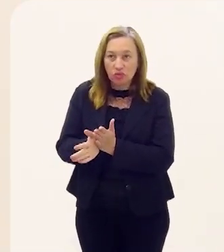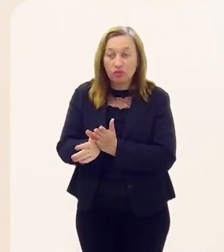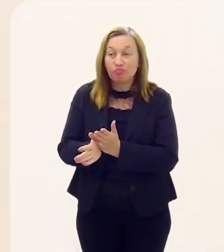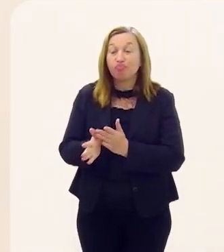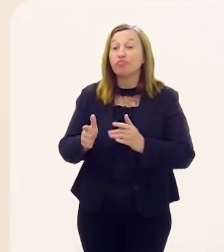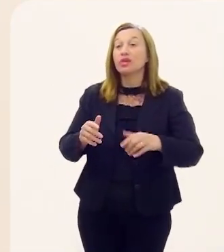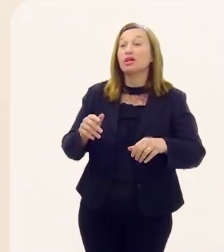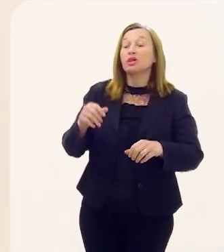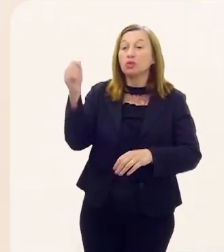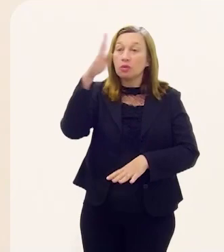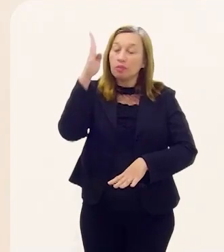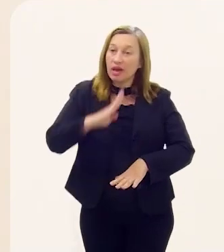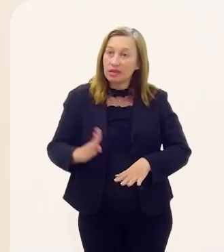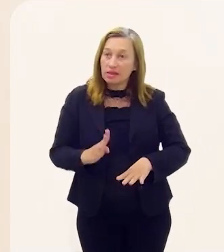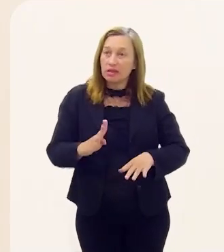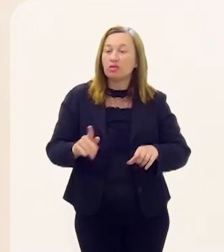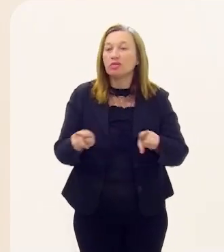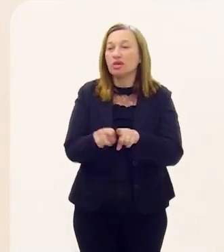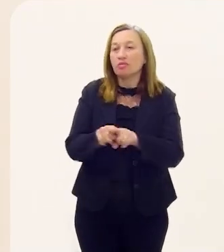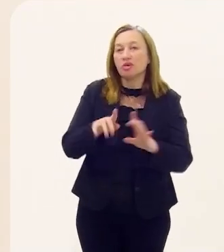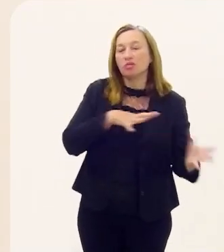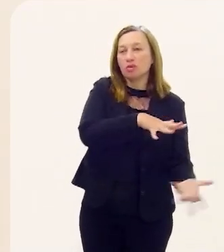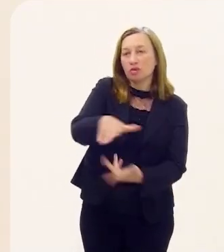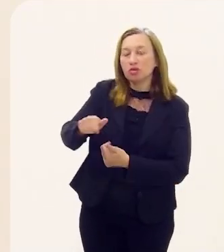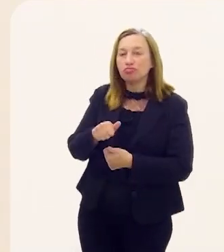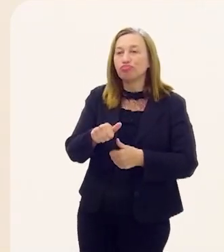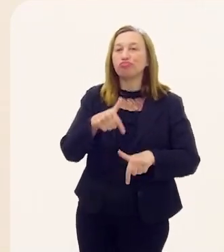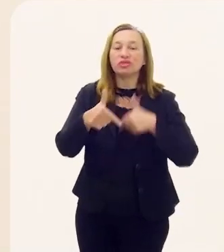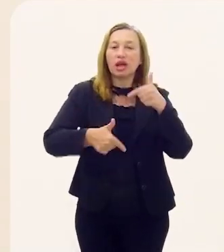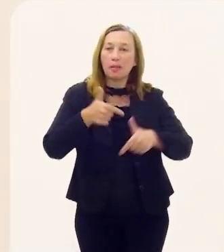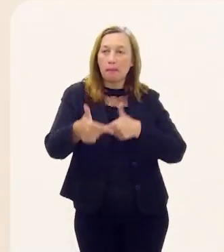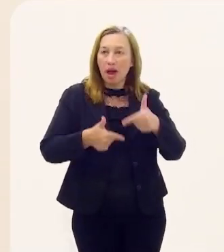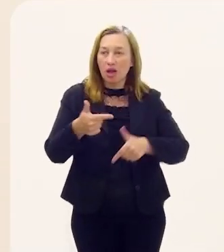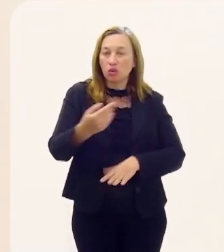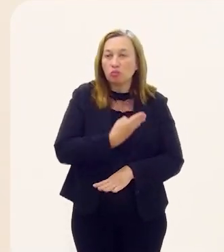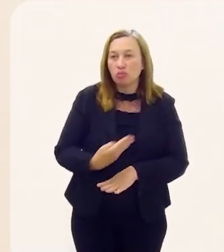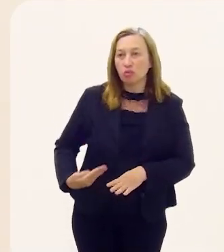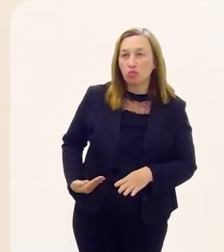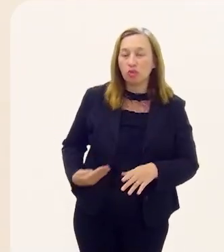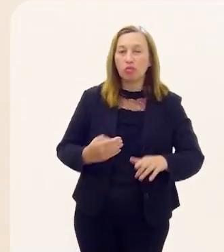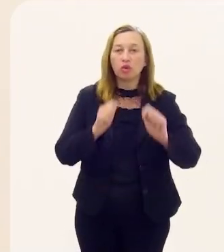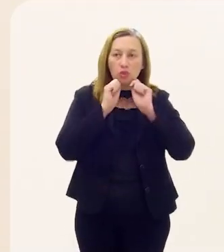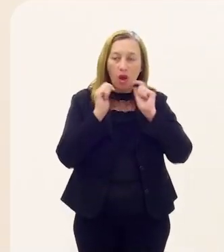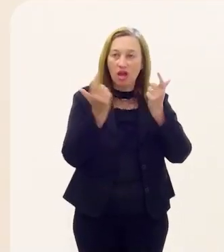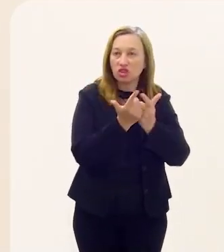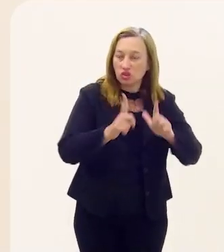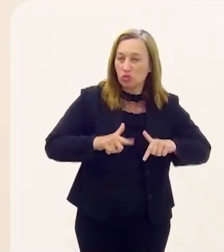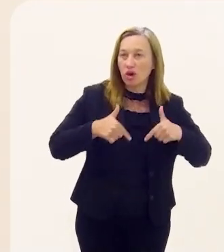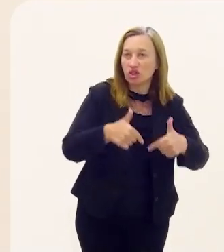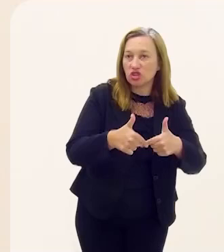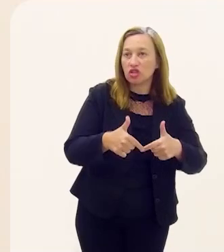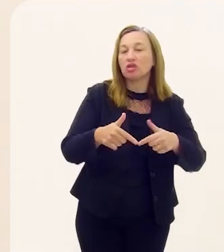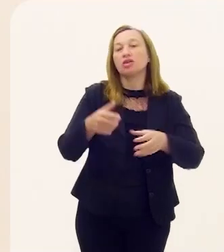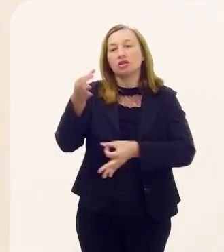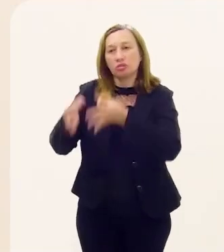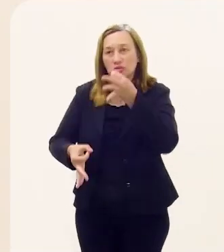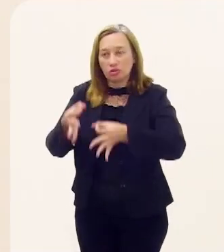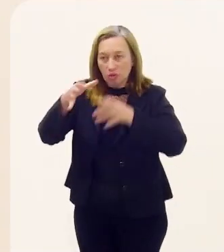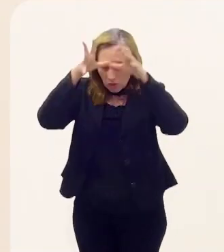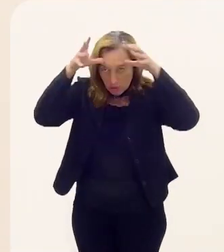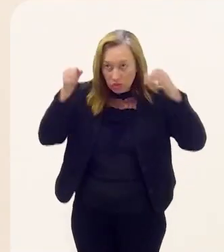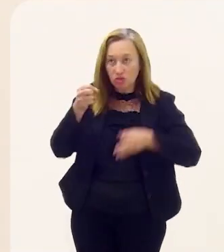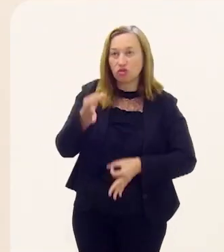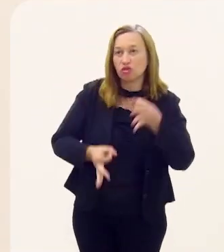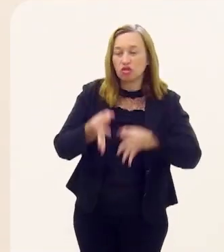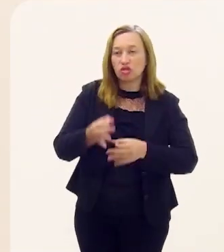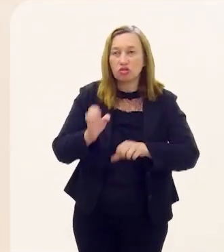internacional, um trabalho, um serviço público que é baseado na ação da Assembleia Legislativa e do Tribunal de Justiça